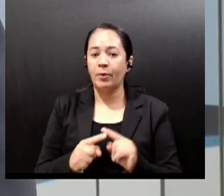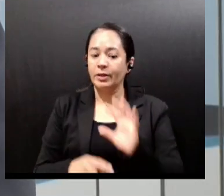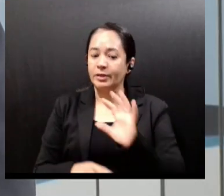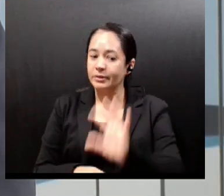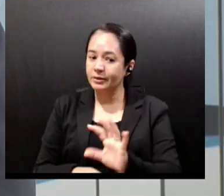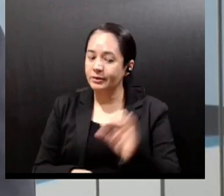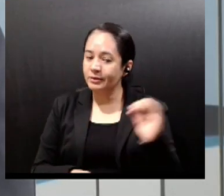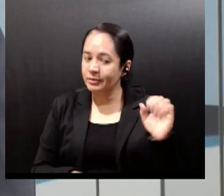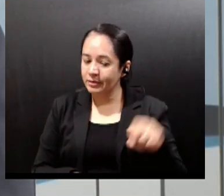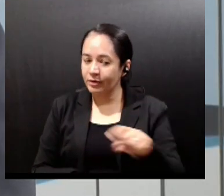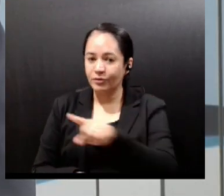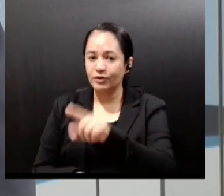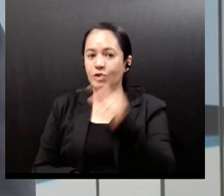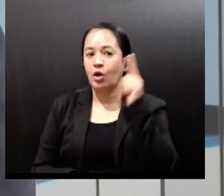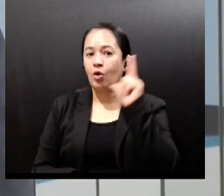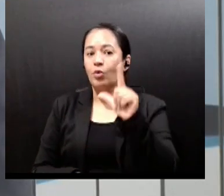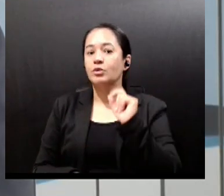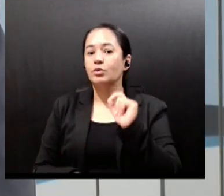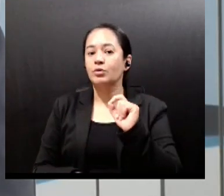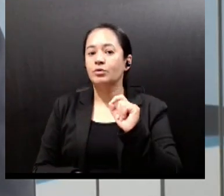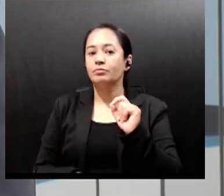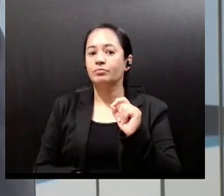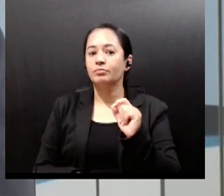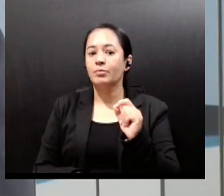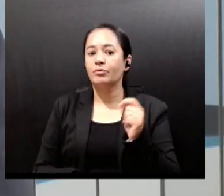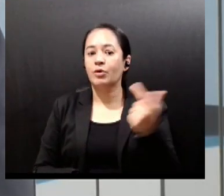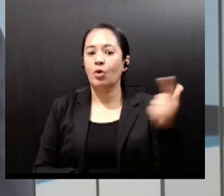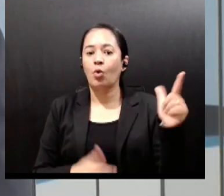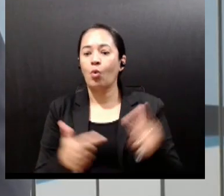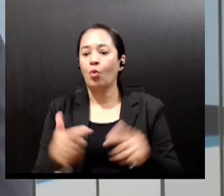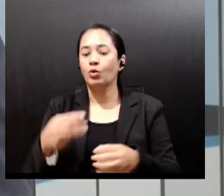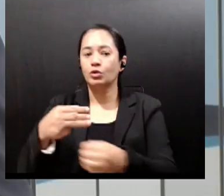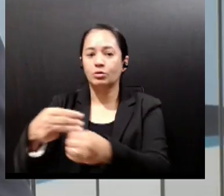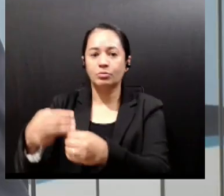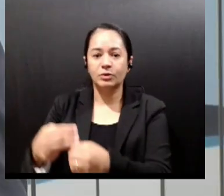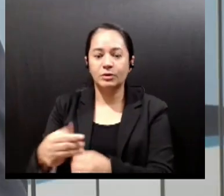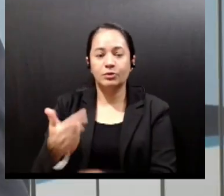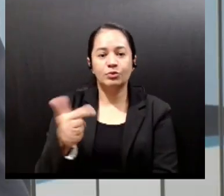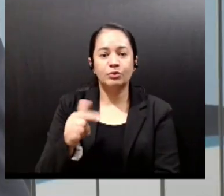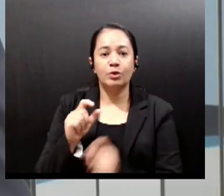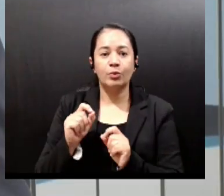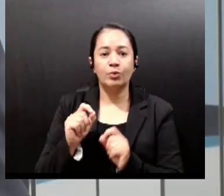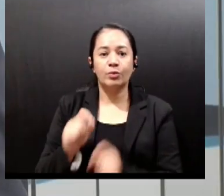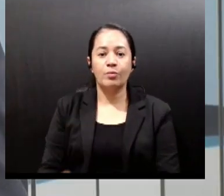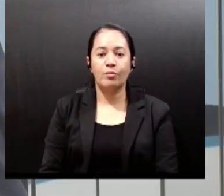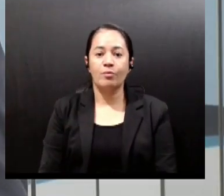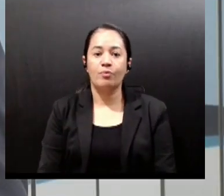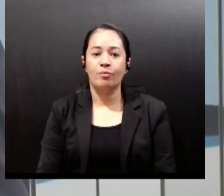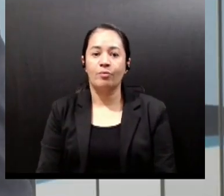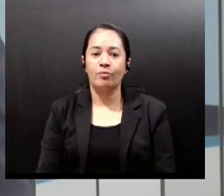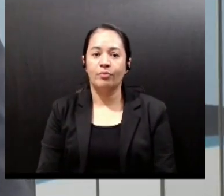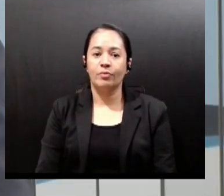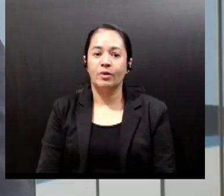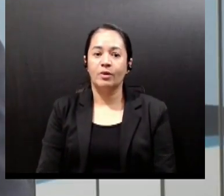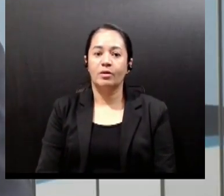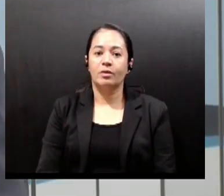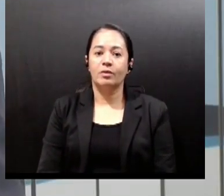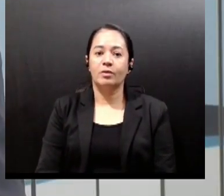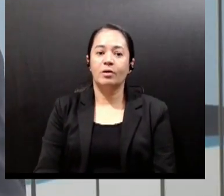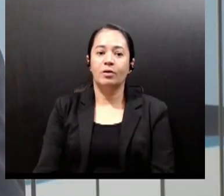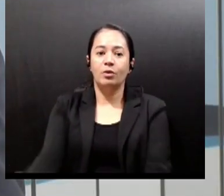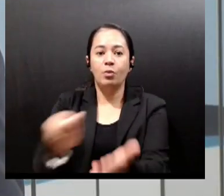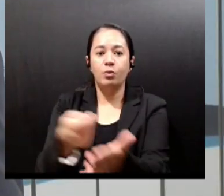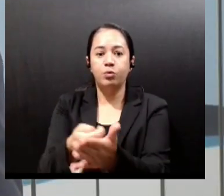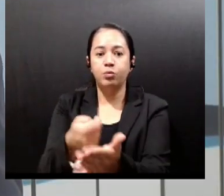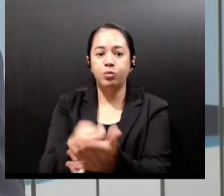poder, inclusive, algo que nenhum dos outros municípios teve, que seria uma obrigatoriedade, por segurança,